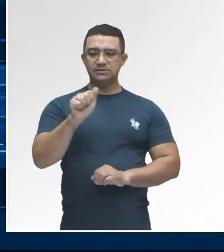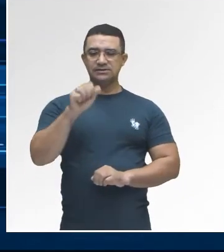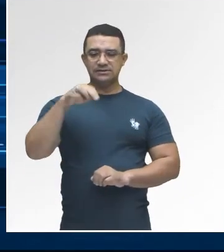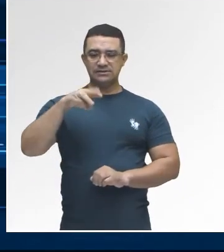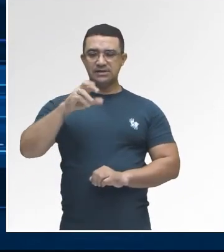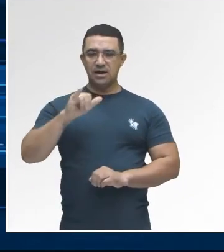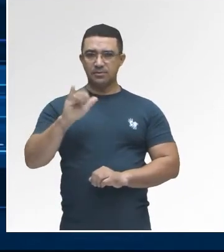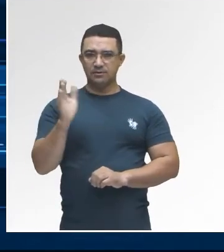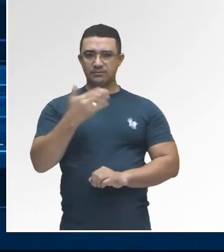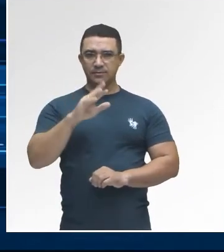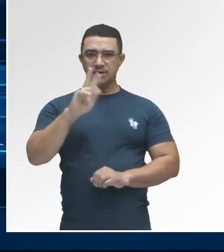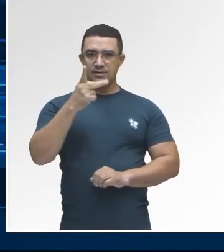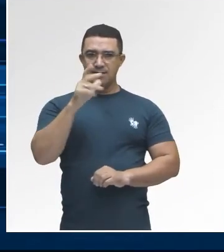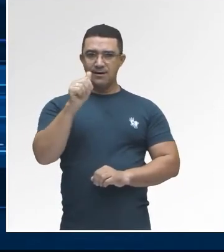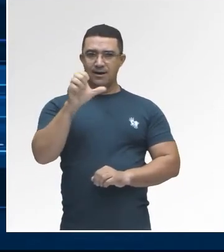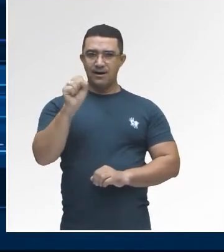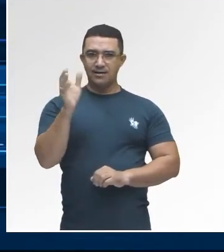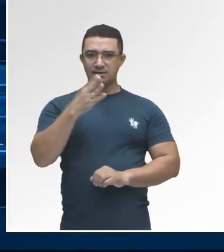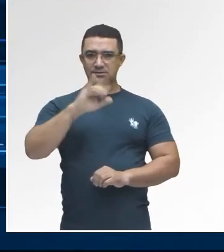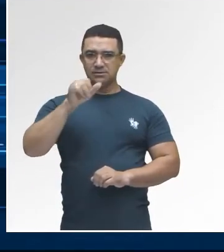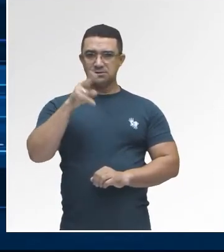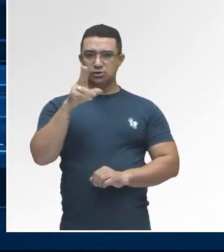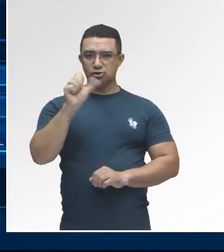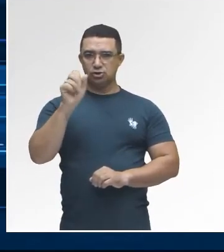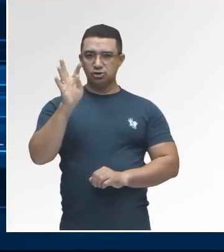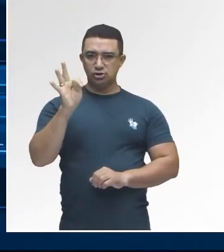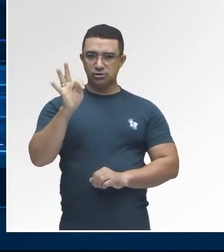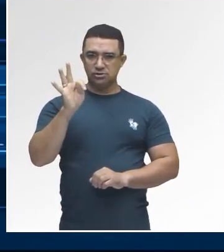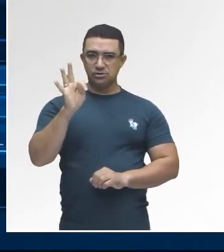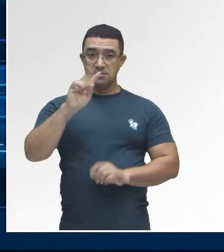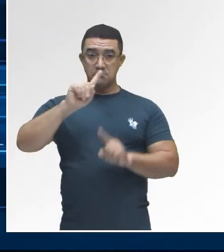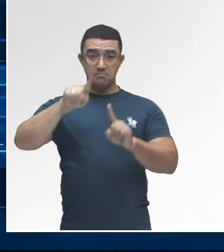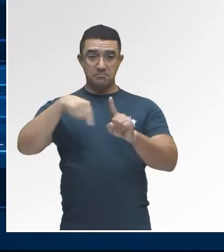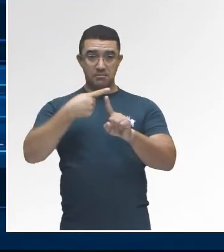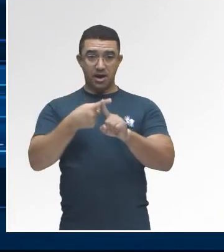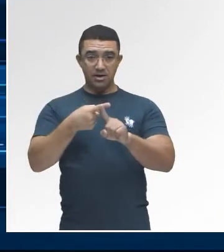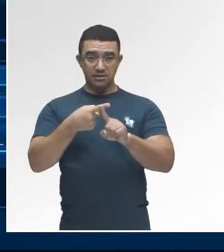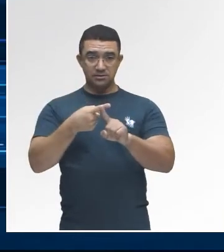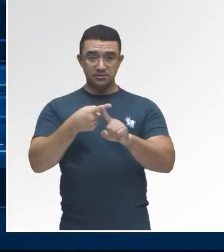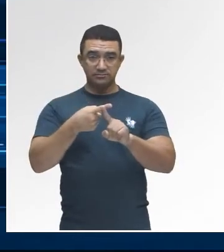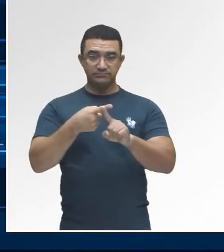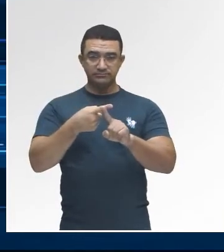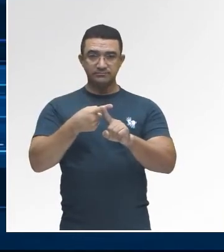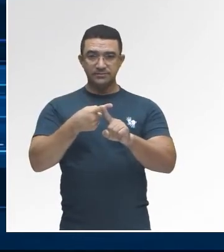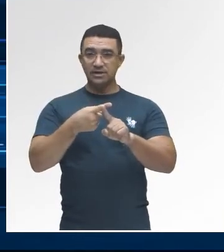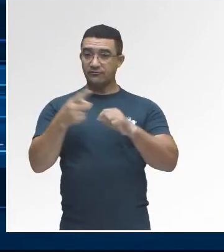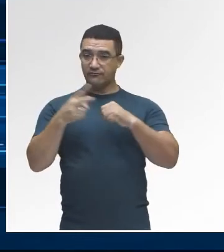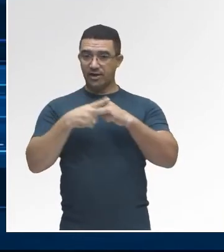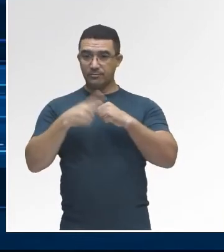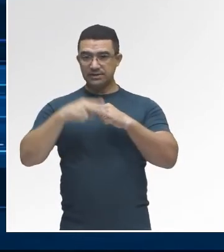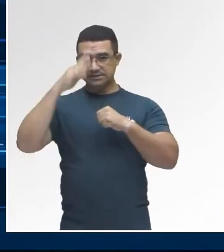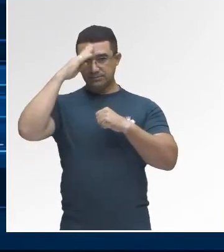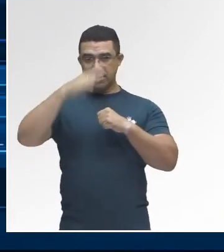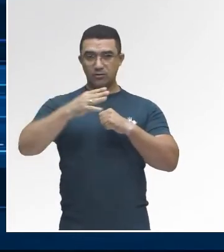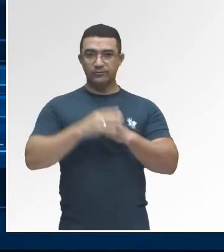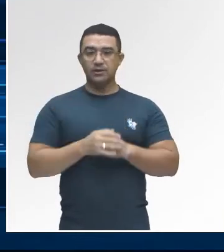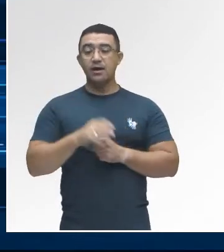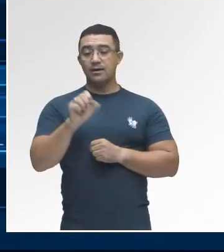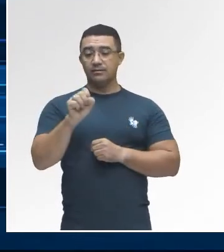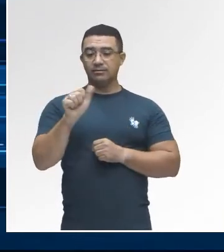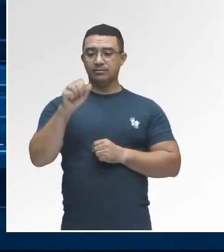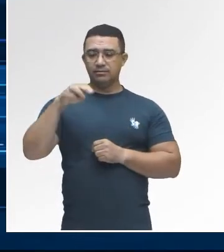just moved to New York, né? O Sammy acabou de se mudar para Nova York, ok? É uma ideia